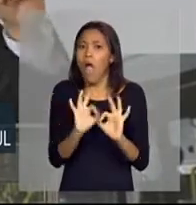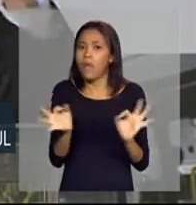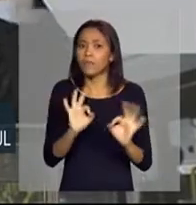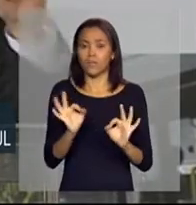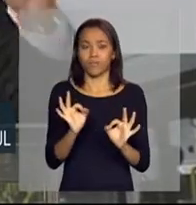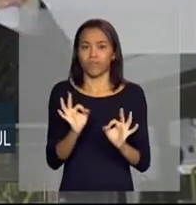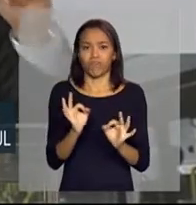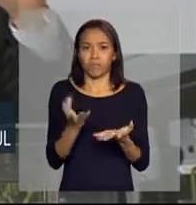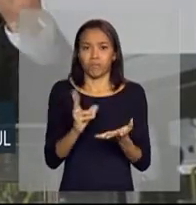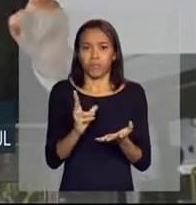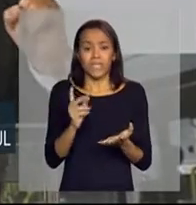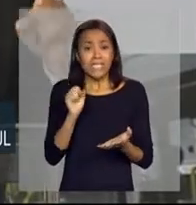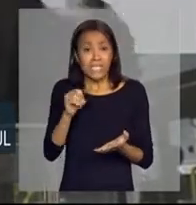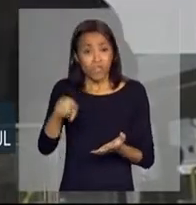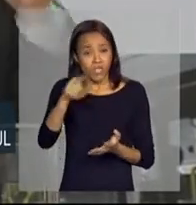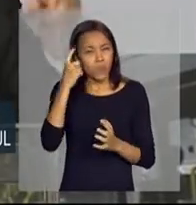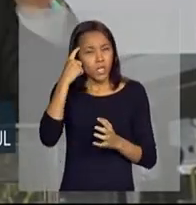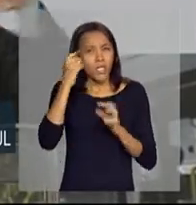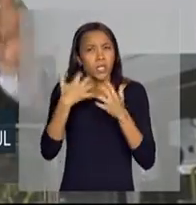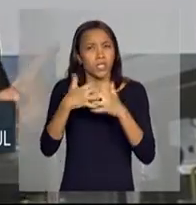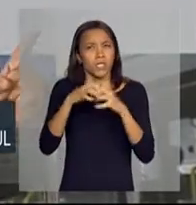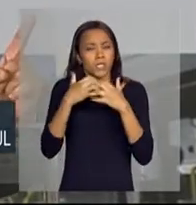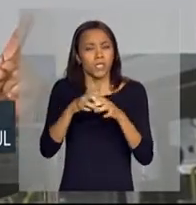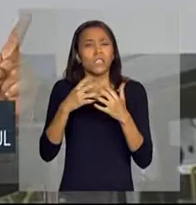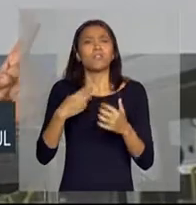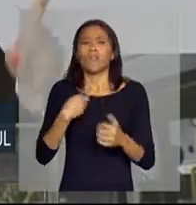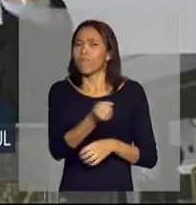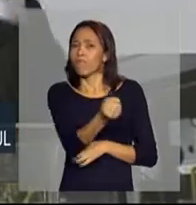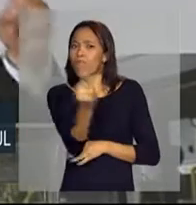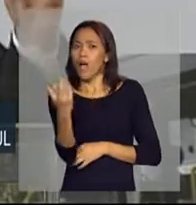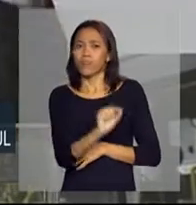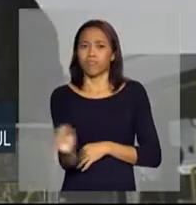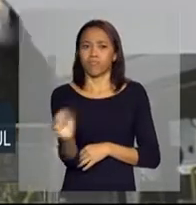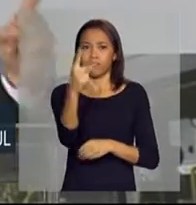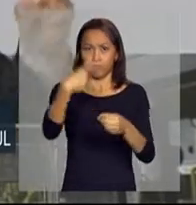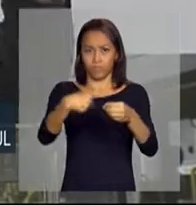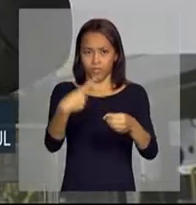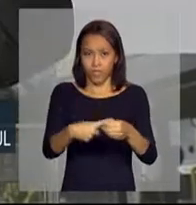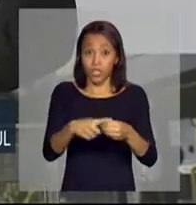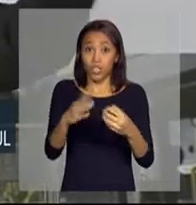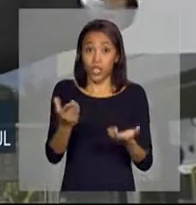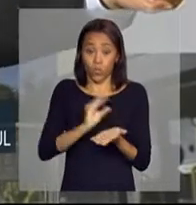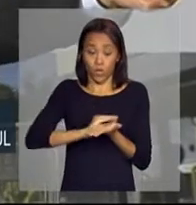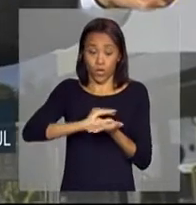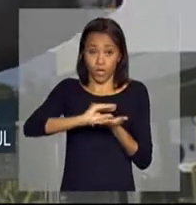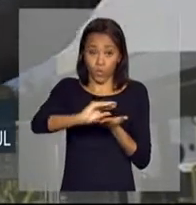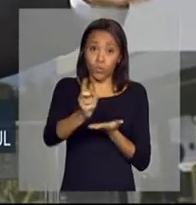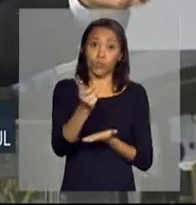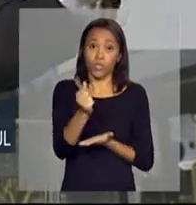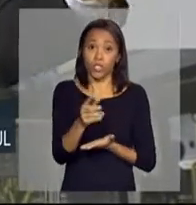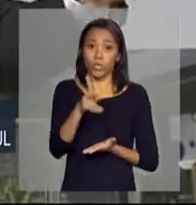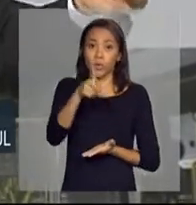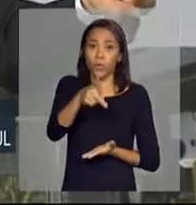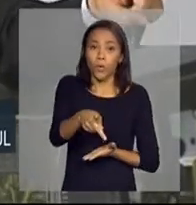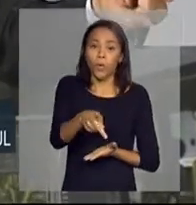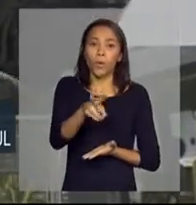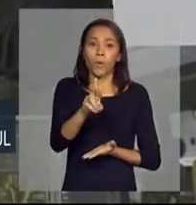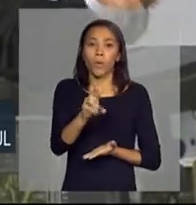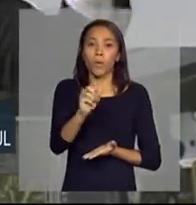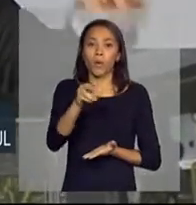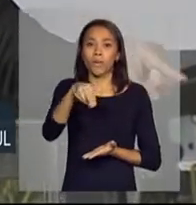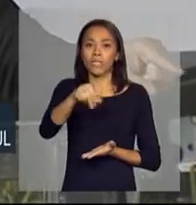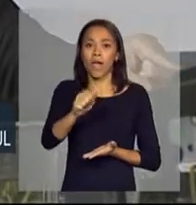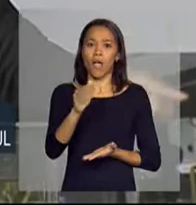vocês forem analisar, tem muitos municípios onde o recurso que o Pronaf coloca do crédito agrícola